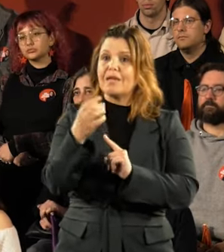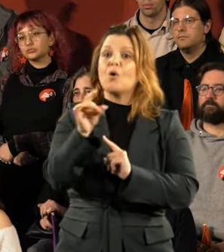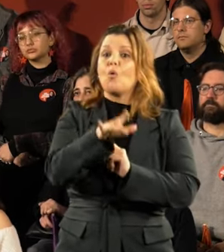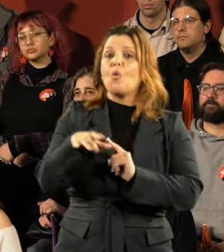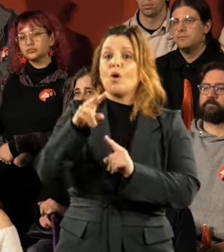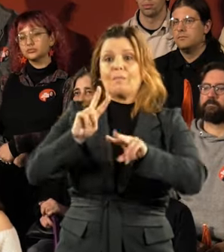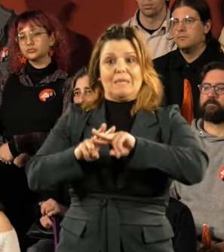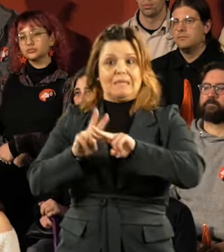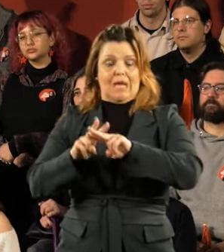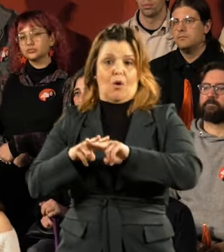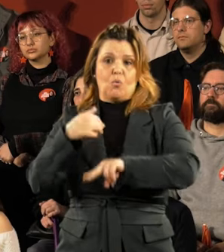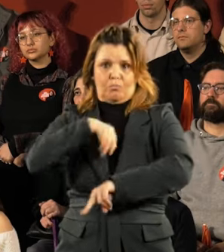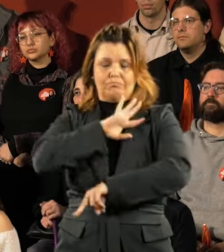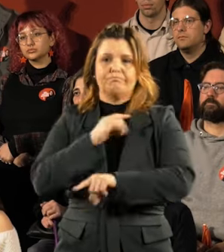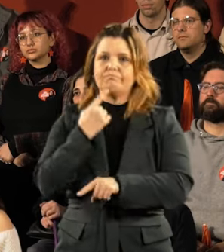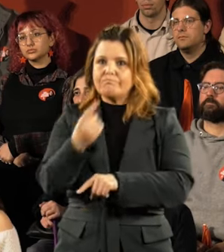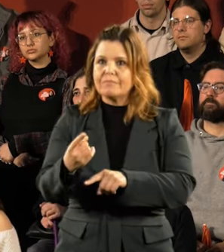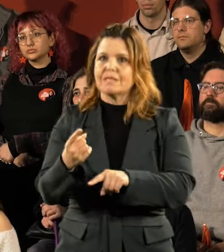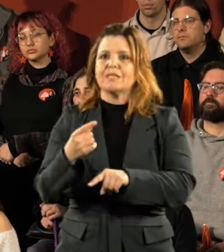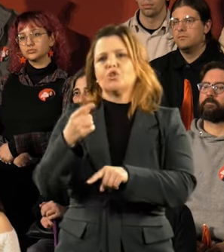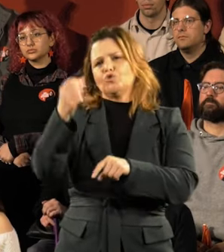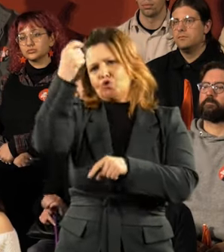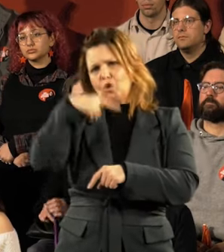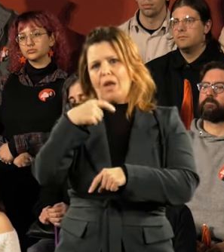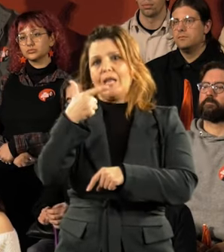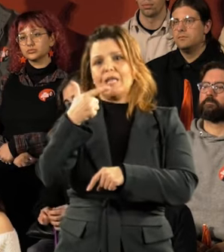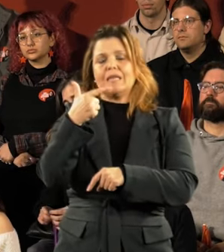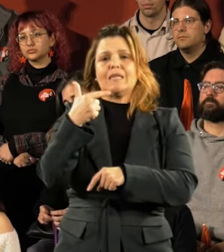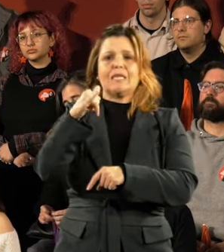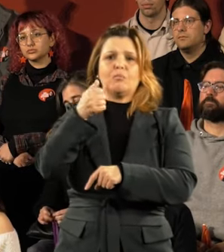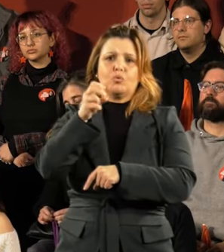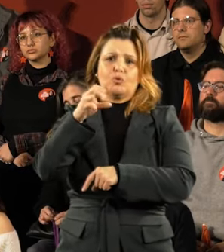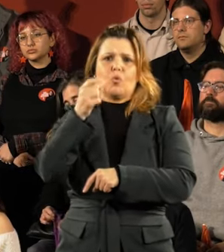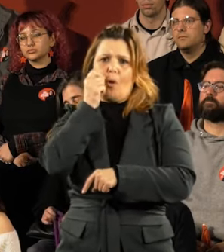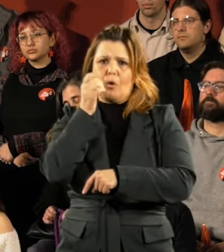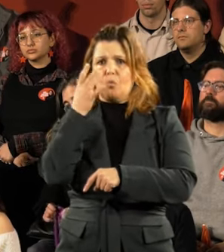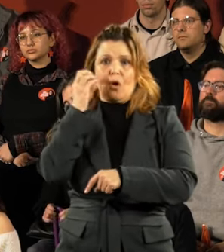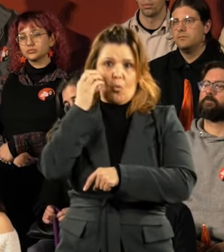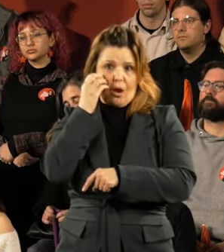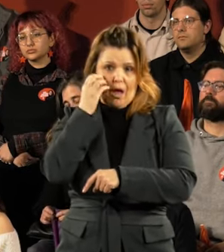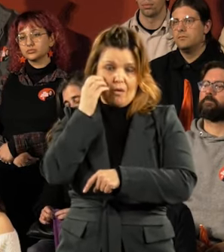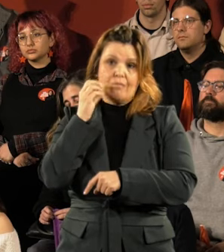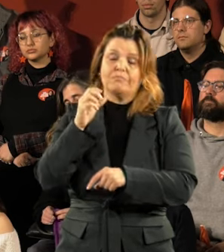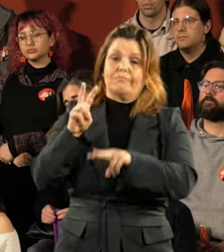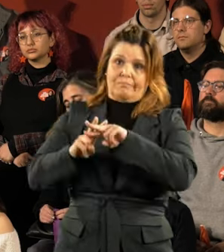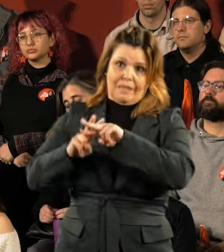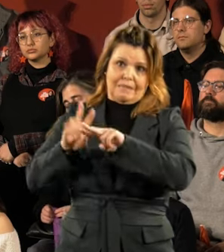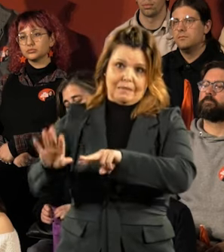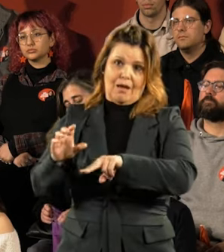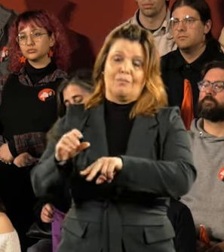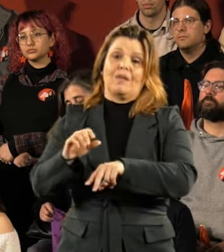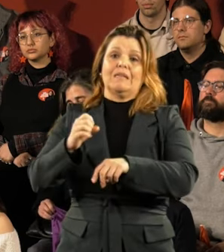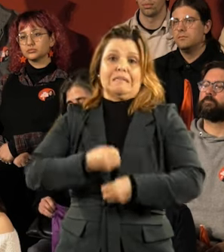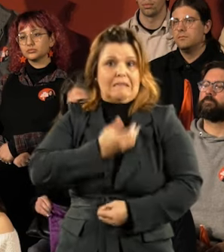Penitenciária de Coimbra e era a história do Tibúrcio um angolano Que cumpria pena seropositivo e que um